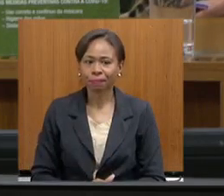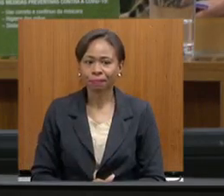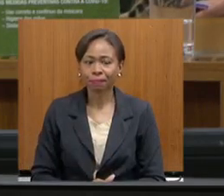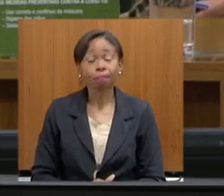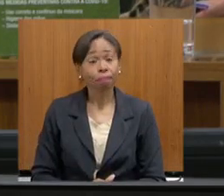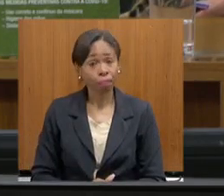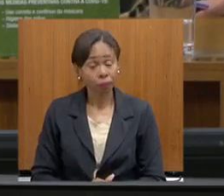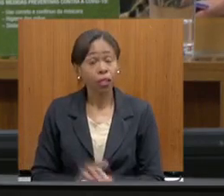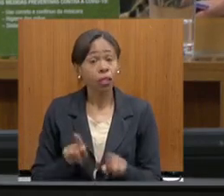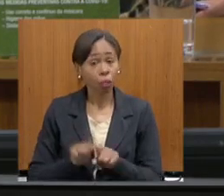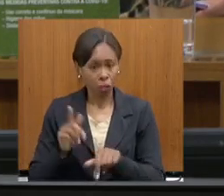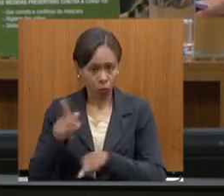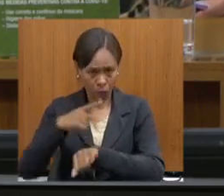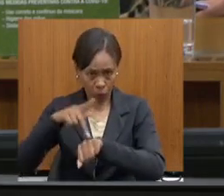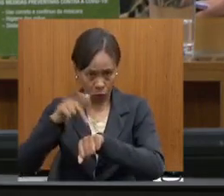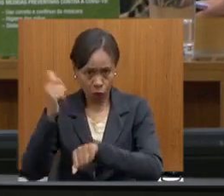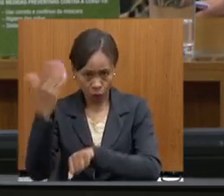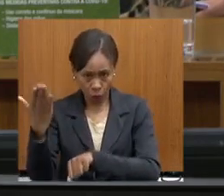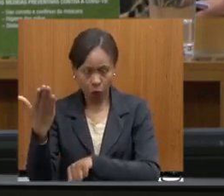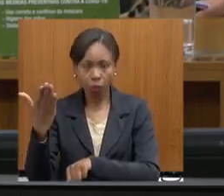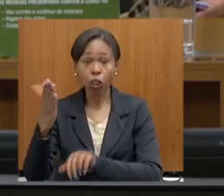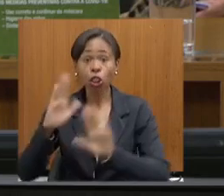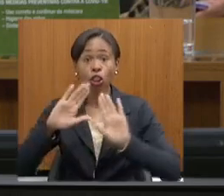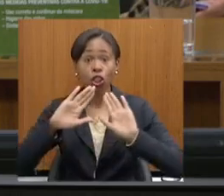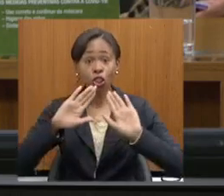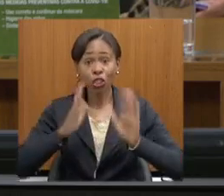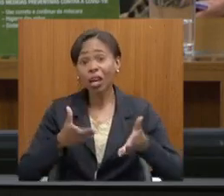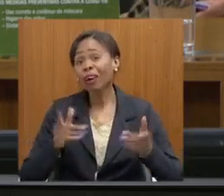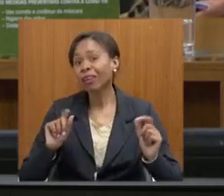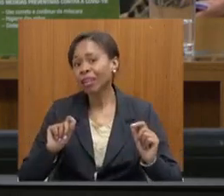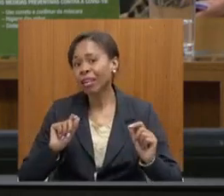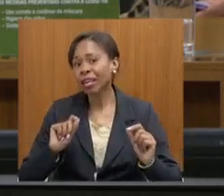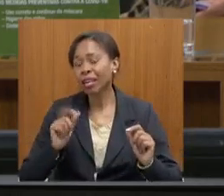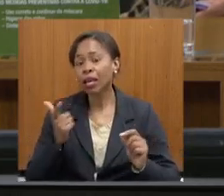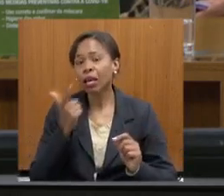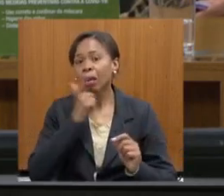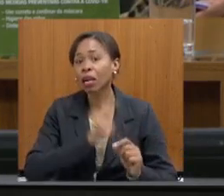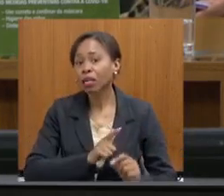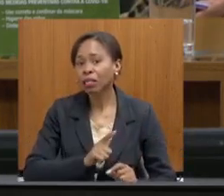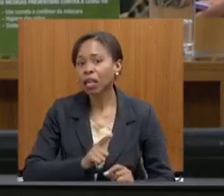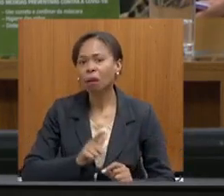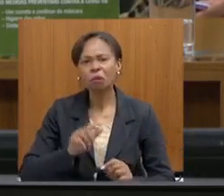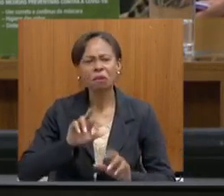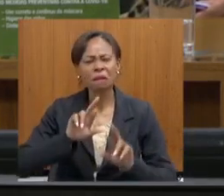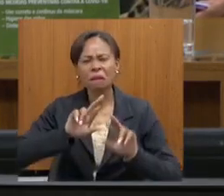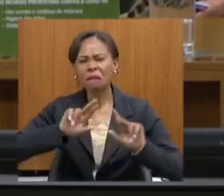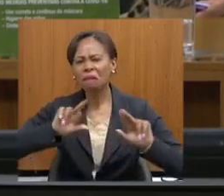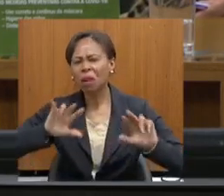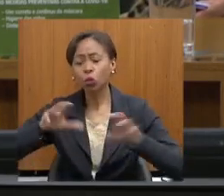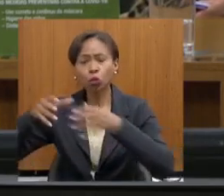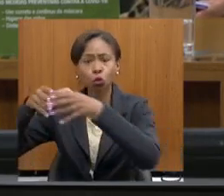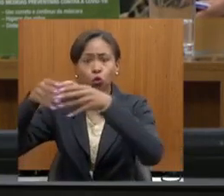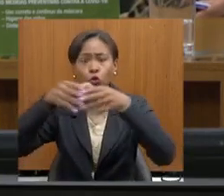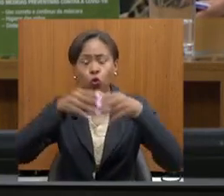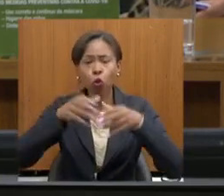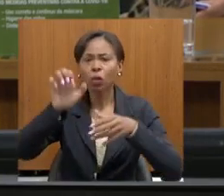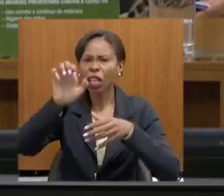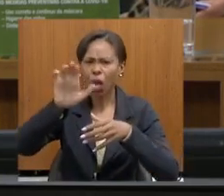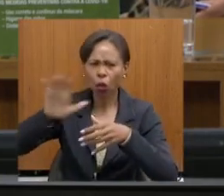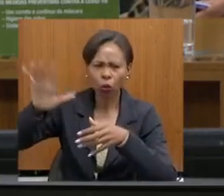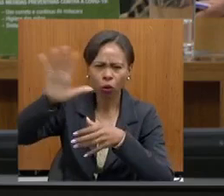né internacionalização recebemos aí diversas delegações né da Ásia da África da Europa